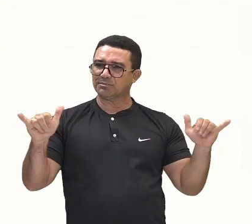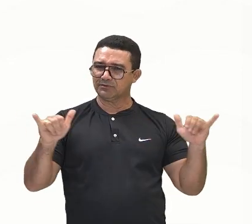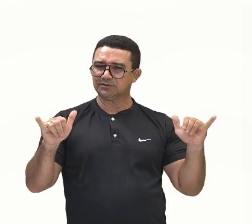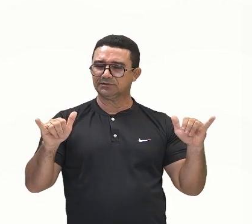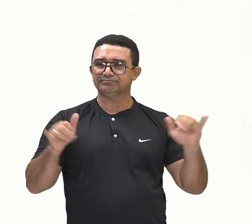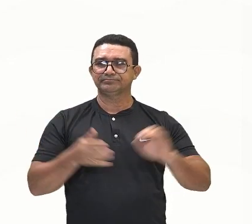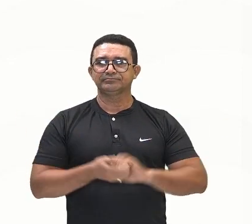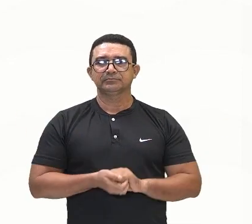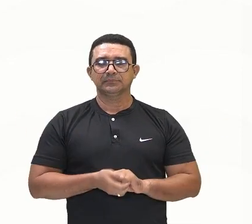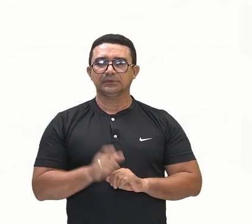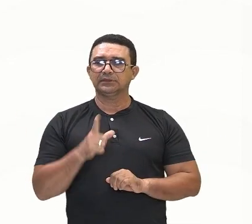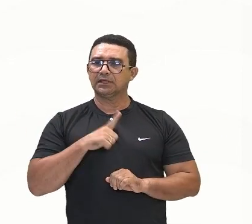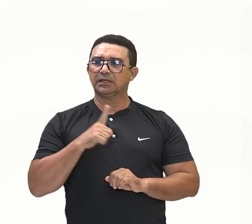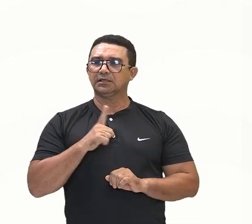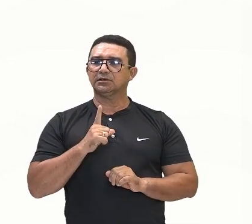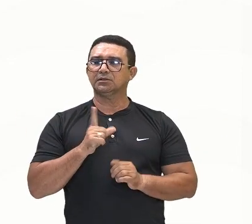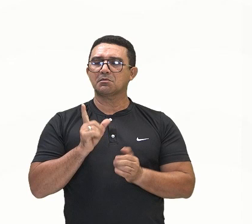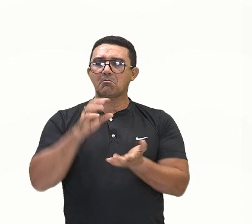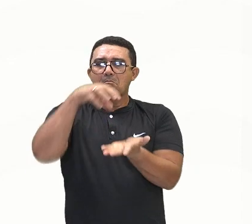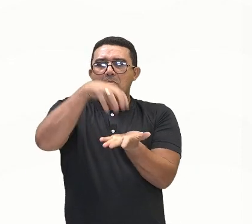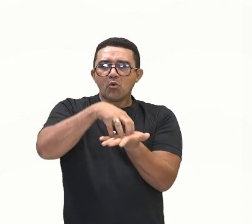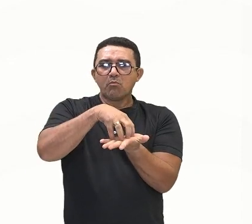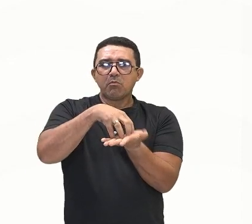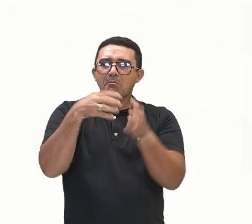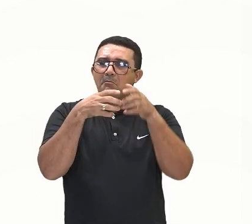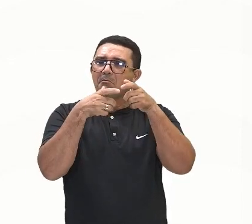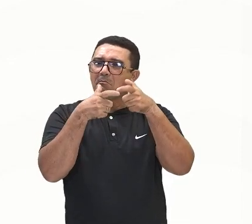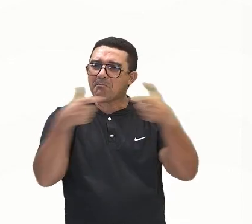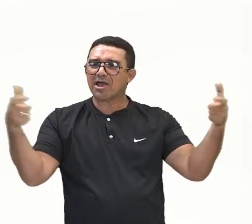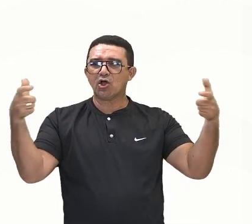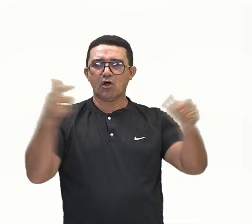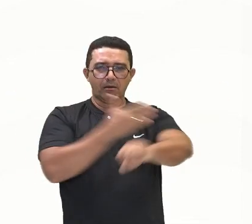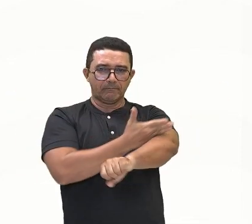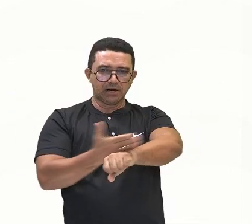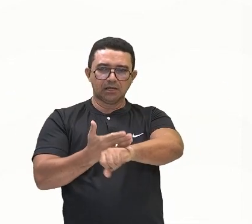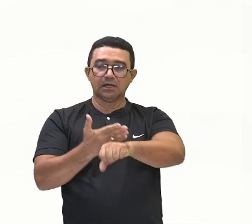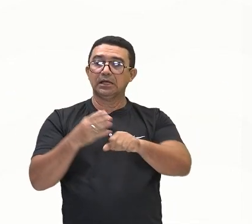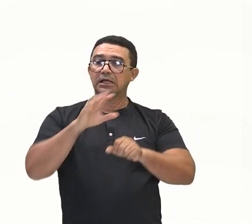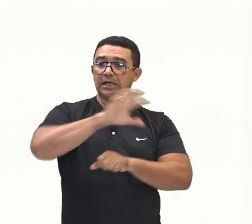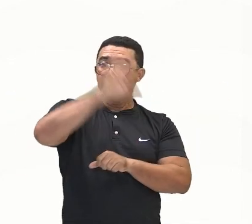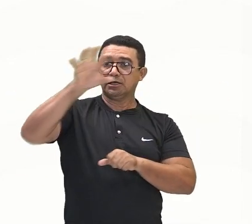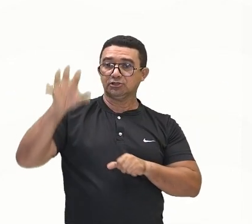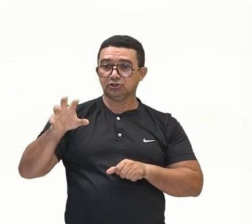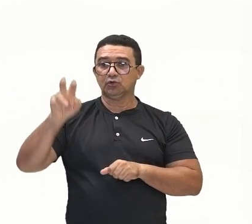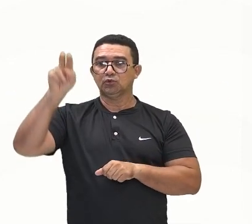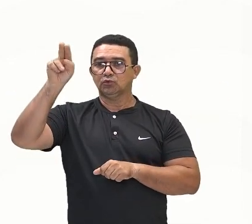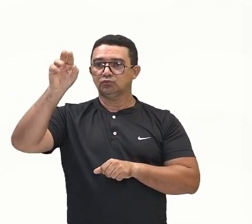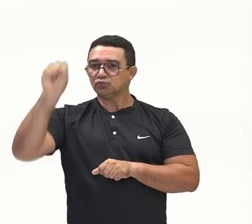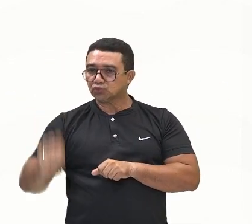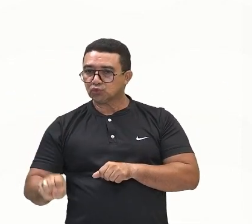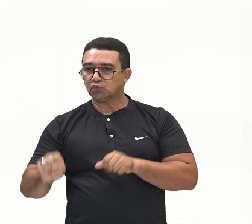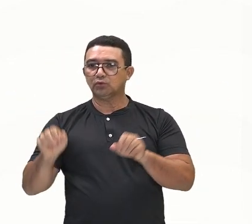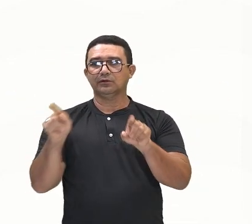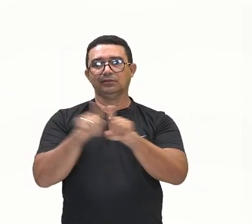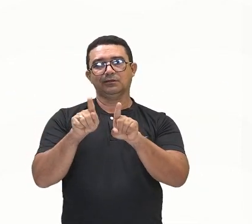Há uma concentração da população branca nas regiões sul e sudeste e há